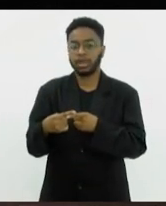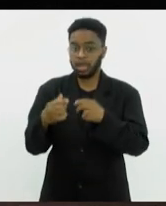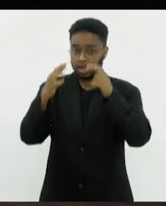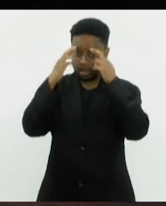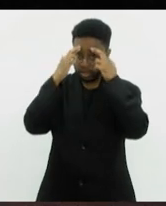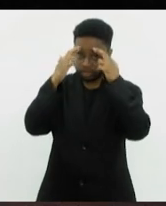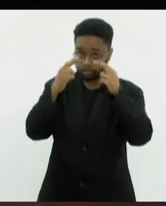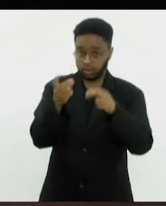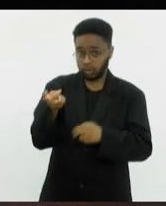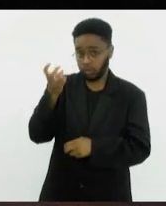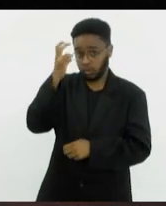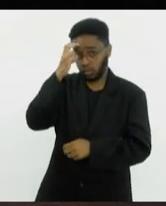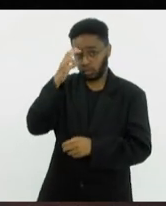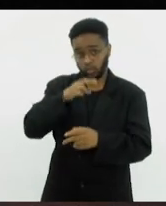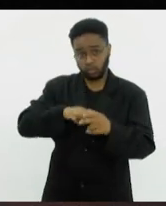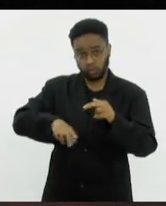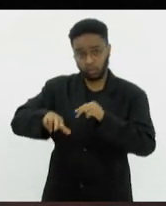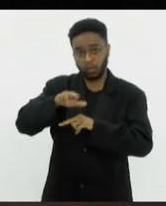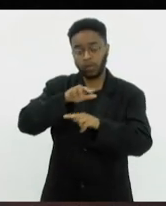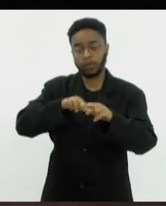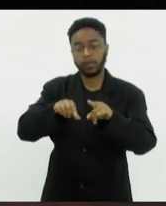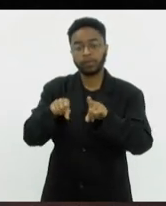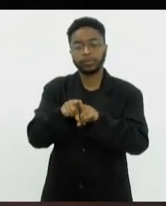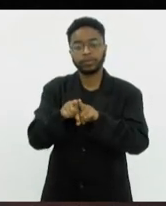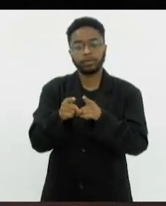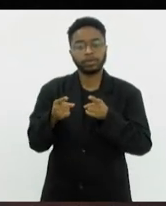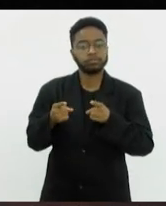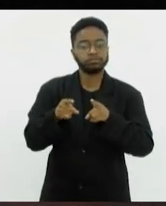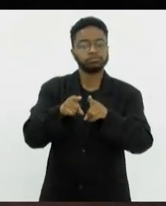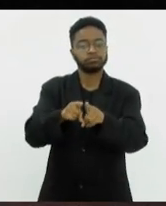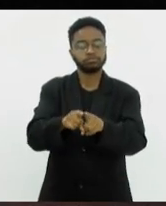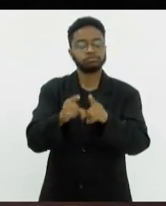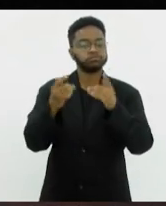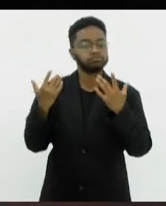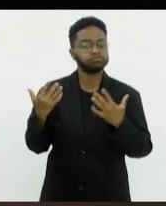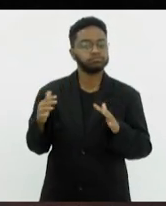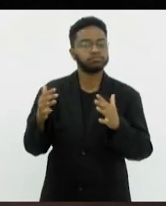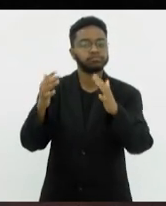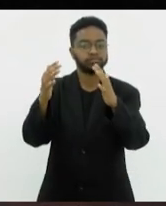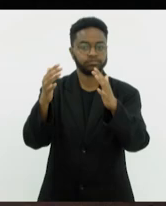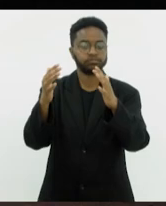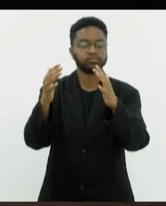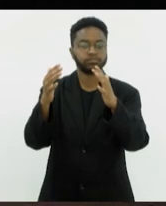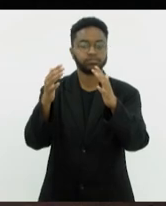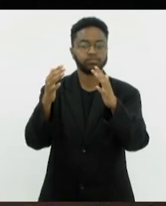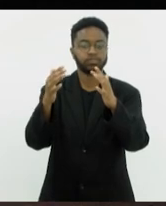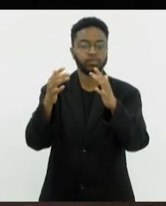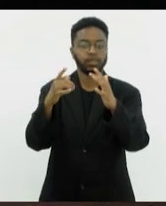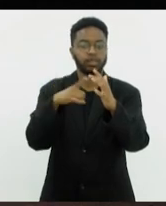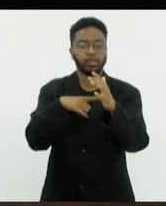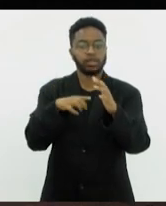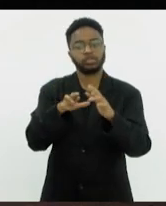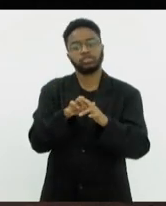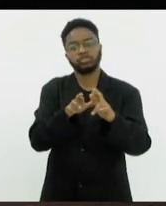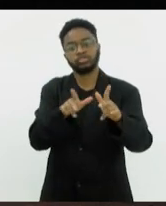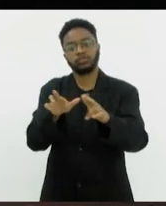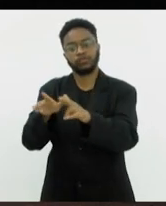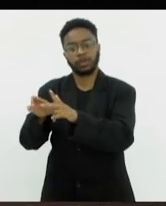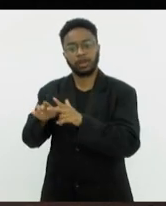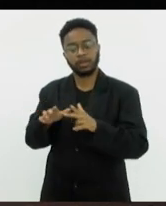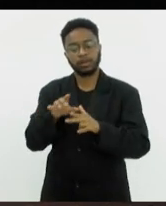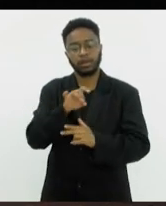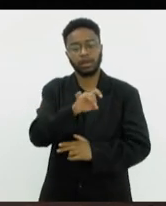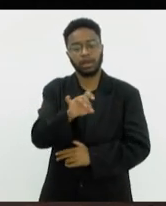as culturas e, ao mesmo tempo, celebra a diferença entre essas